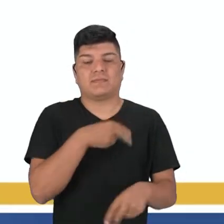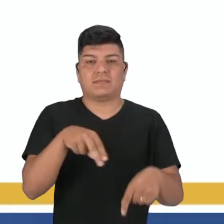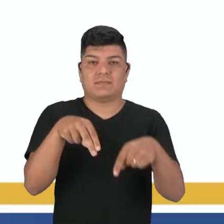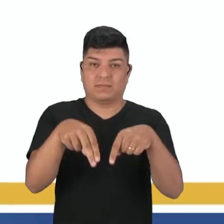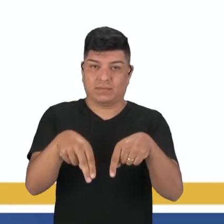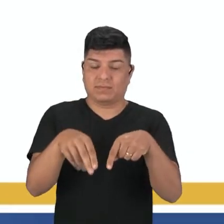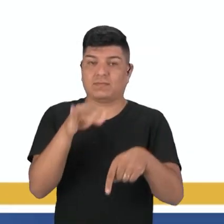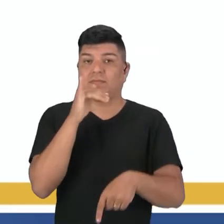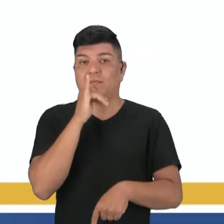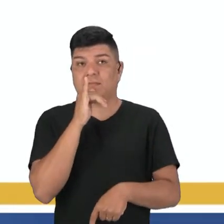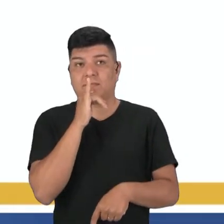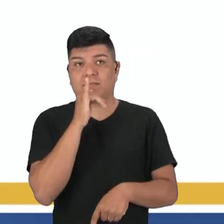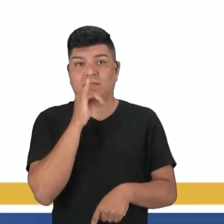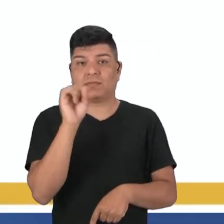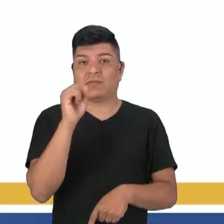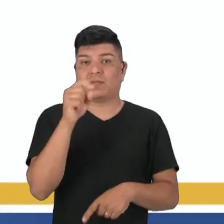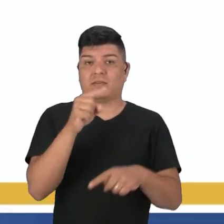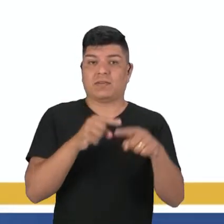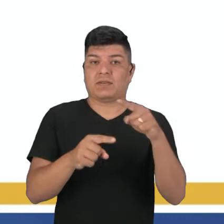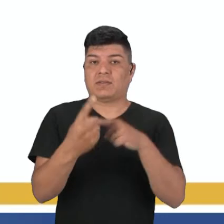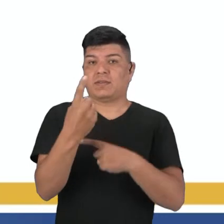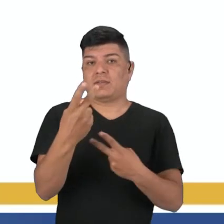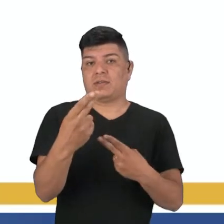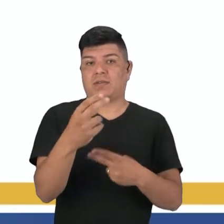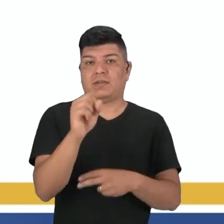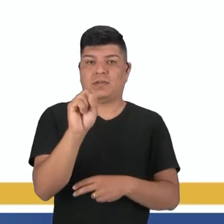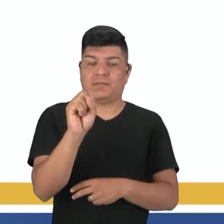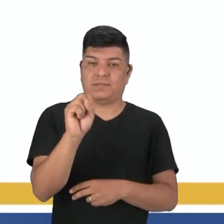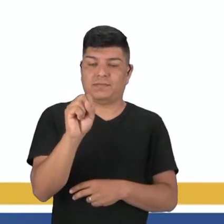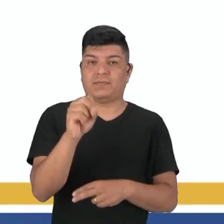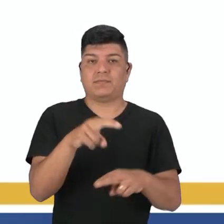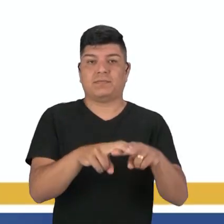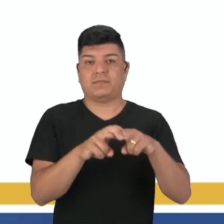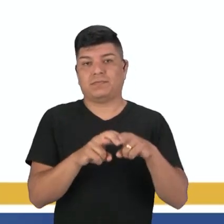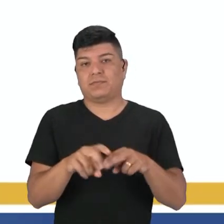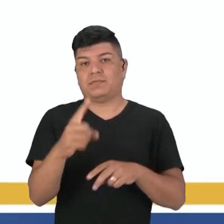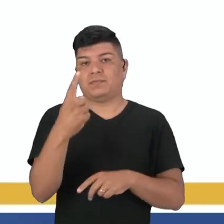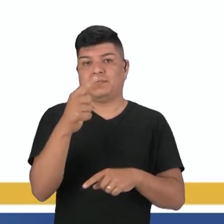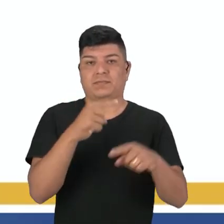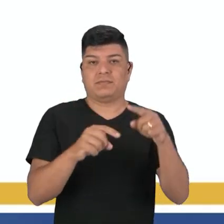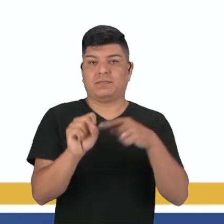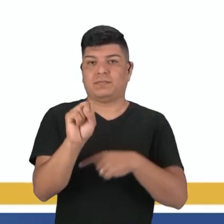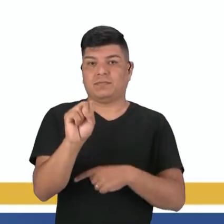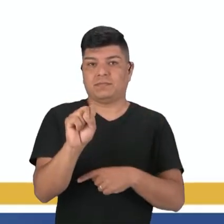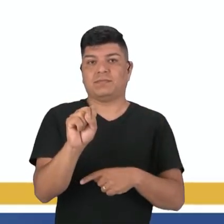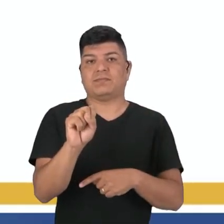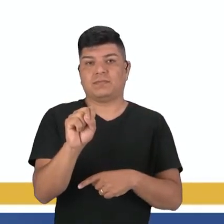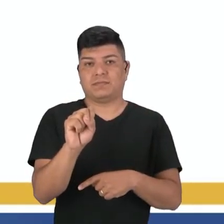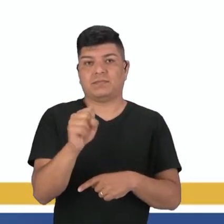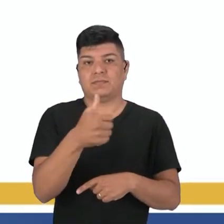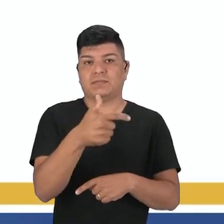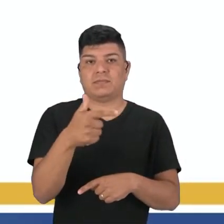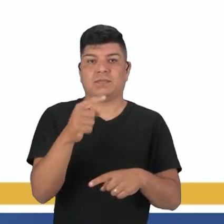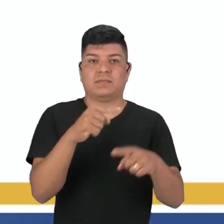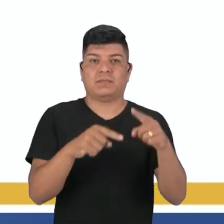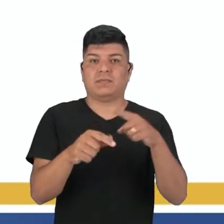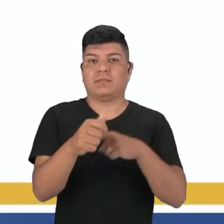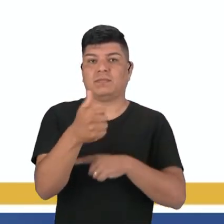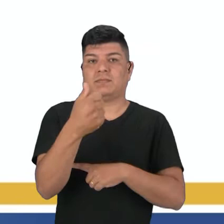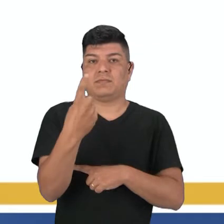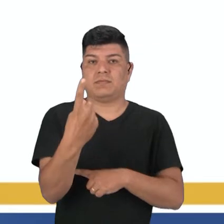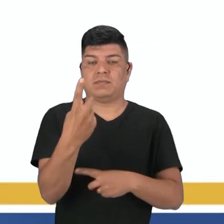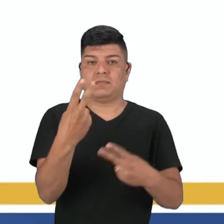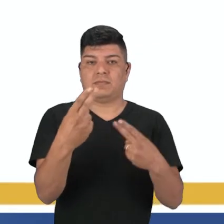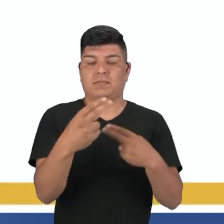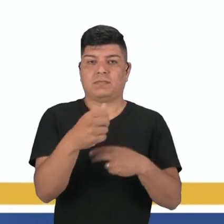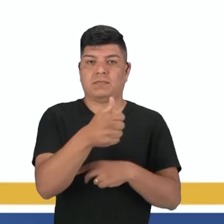naturais. Por exemplo, 8 dividido para 1 é igual a 8. Portanto, 1 é divisor de 8. 12 dividido para 1